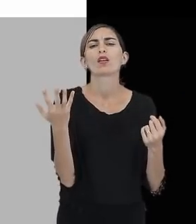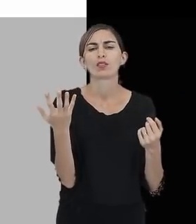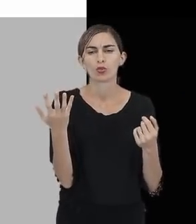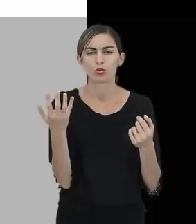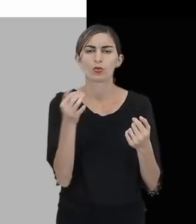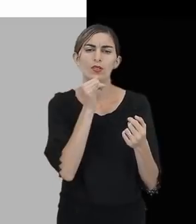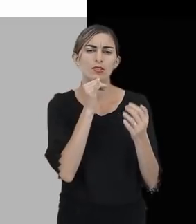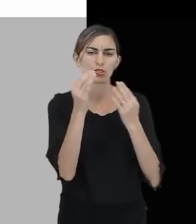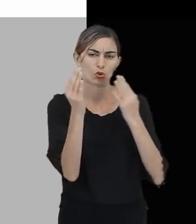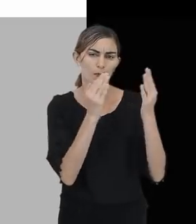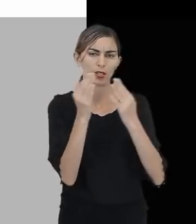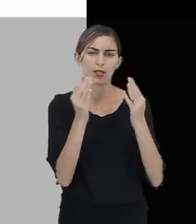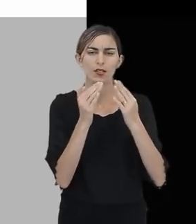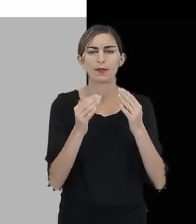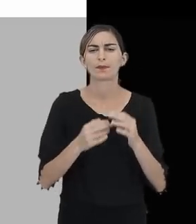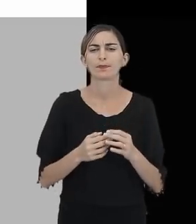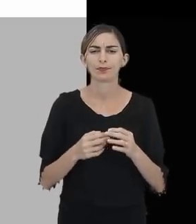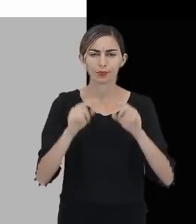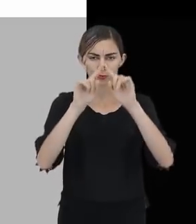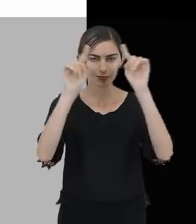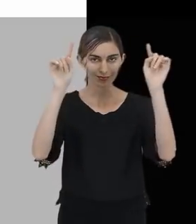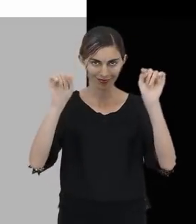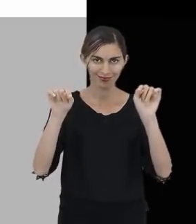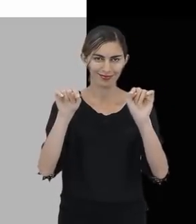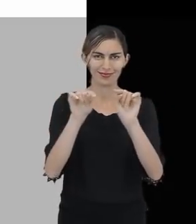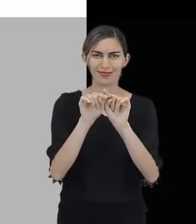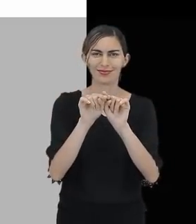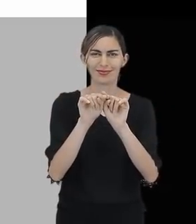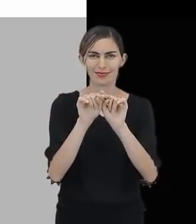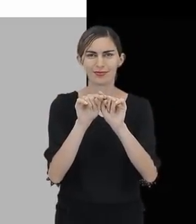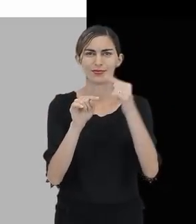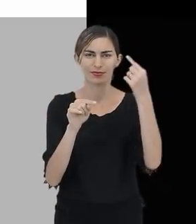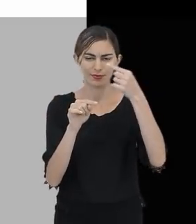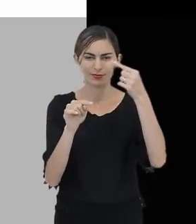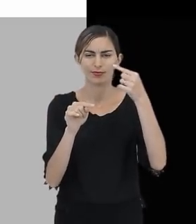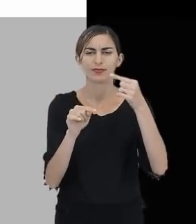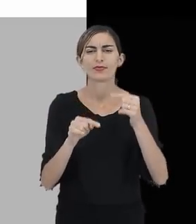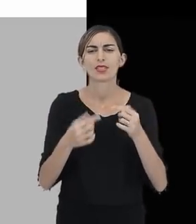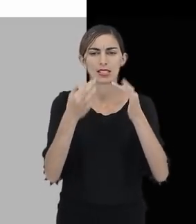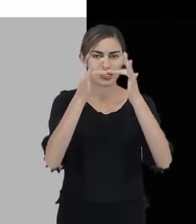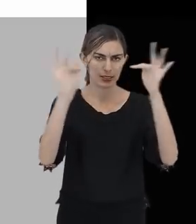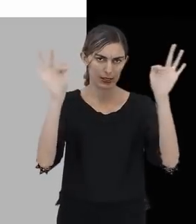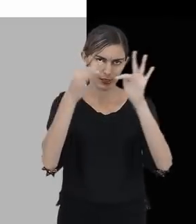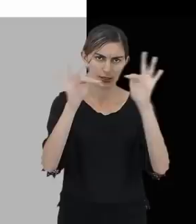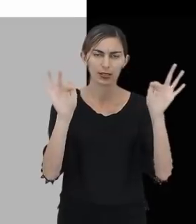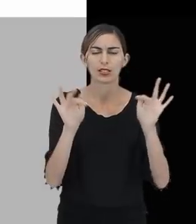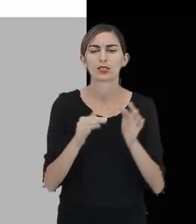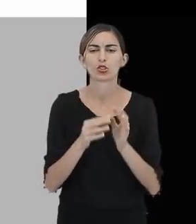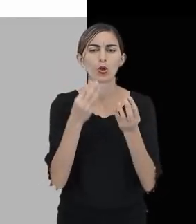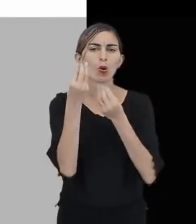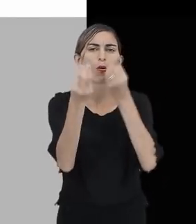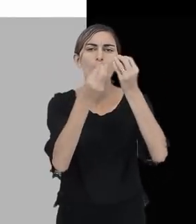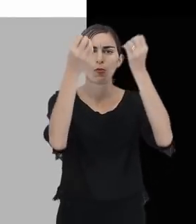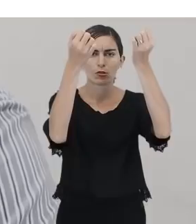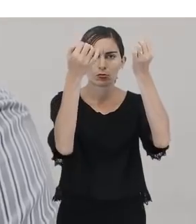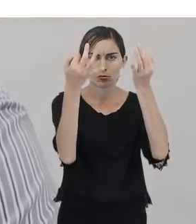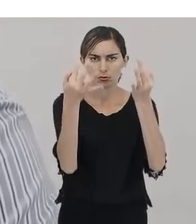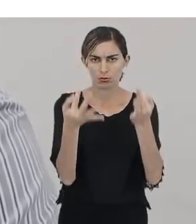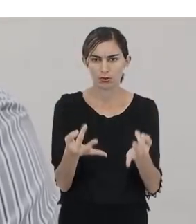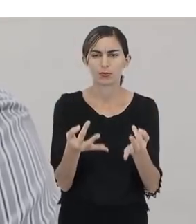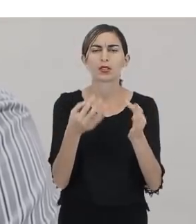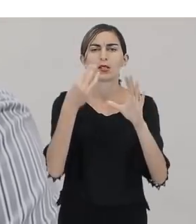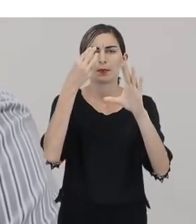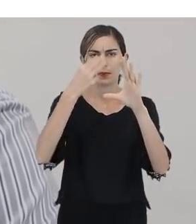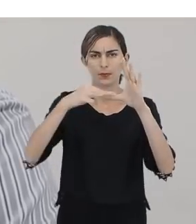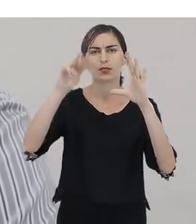string. A gente vai ver um exemplozinho aqui. Então aquela ali, o slide anterior mostra a sintaxe, certo? Que é como você declarar as